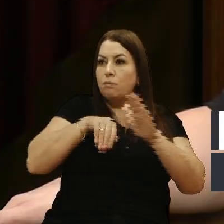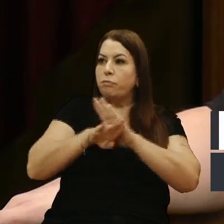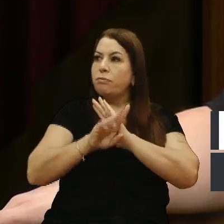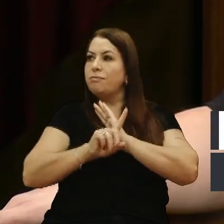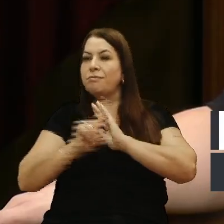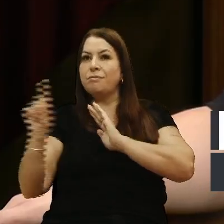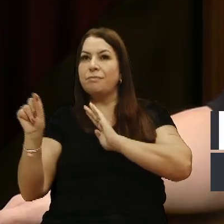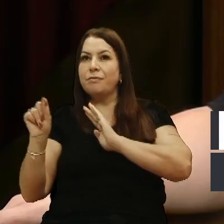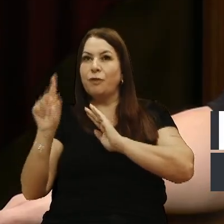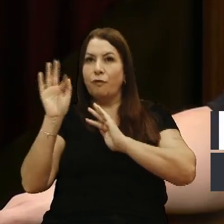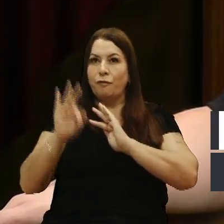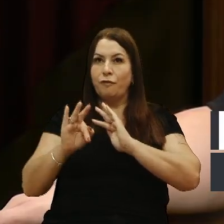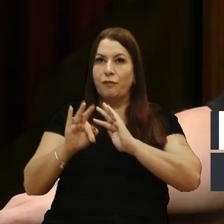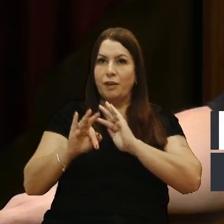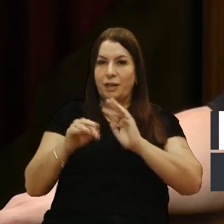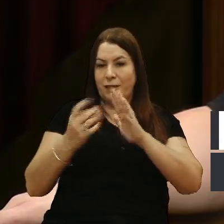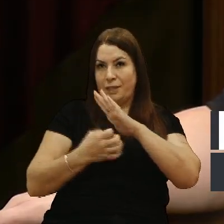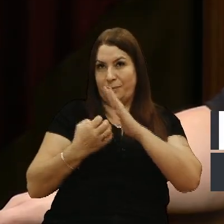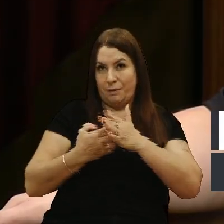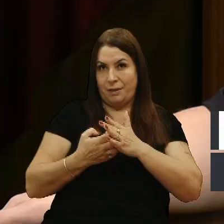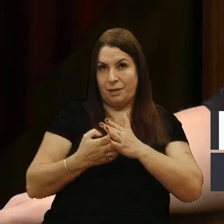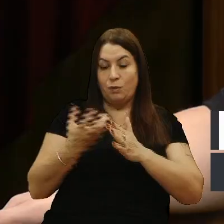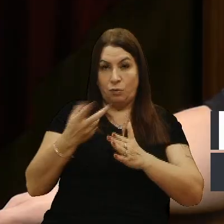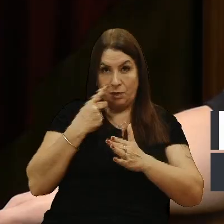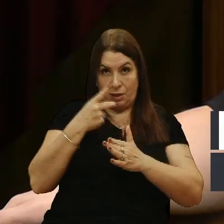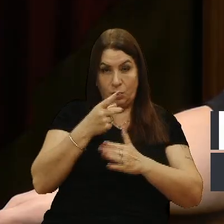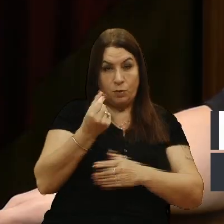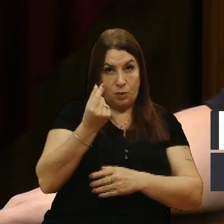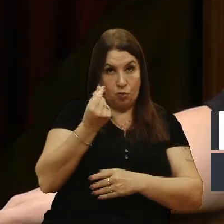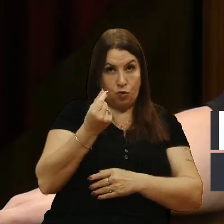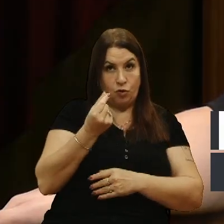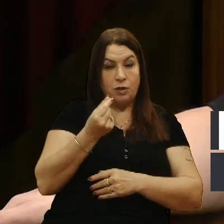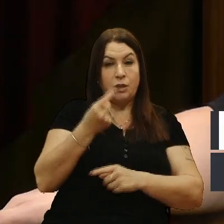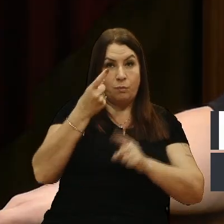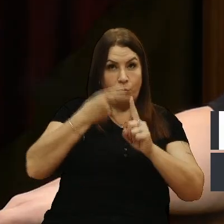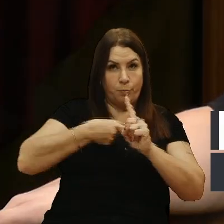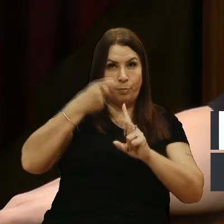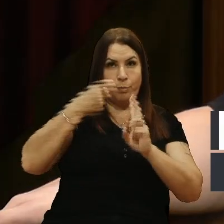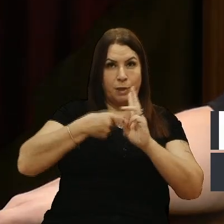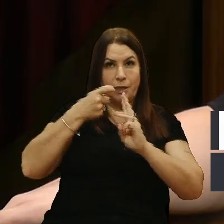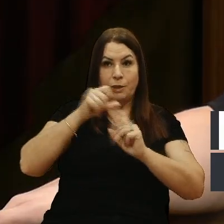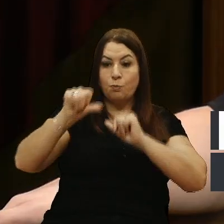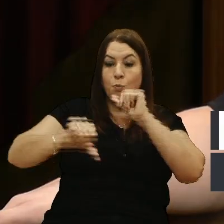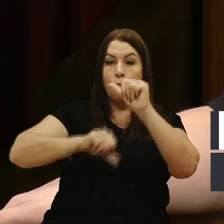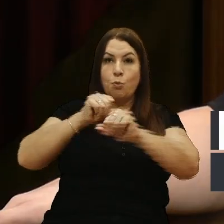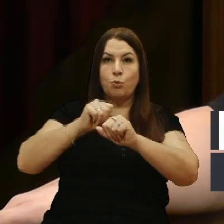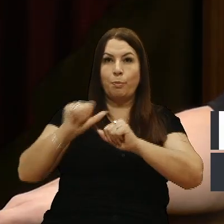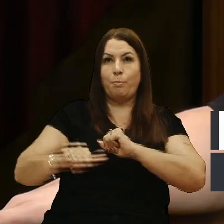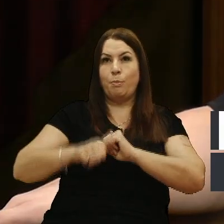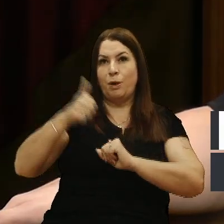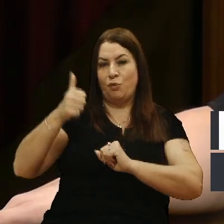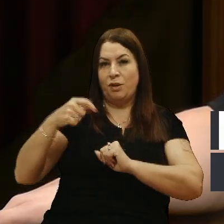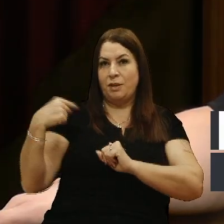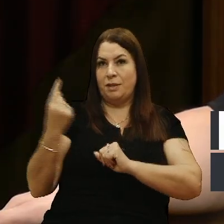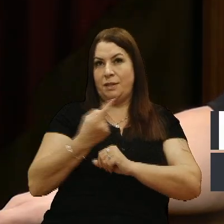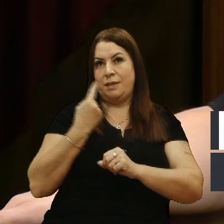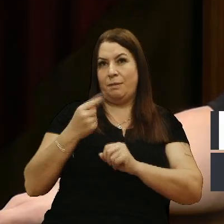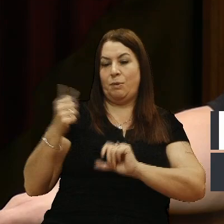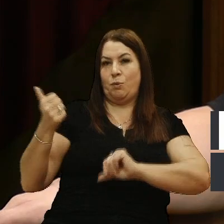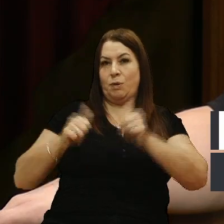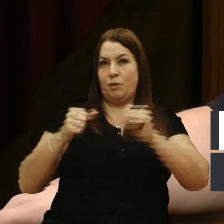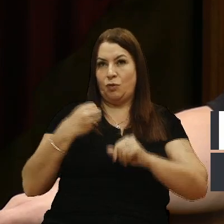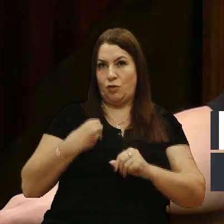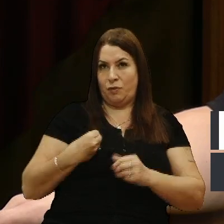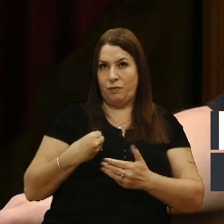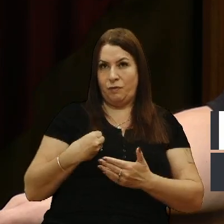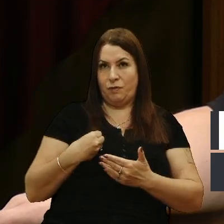embora depois do final da concessão. Eu quero que esse dinheiro mensal seja revertido em melhorias para a qualidade de